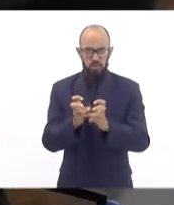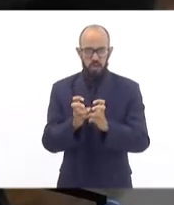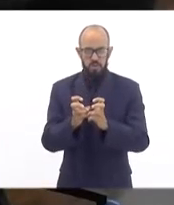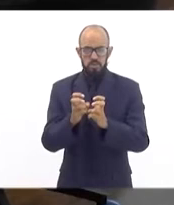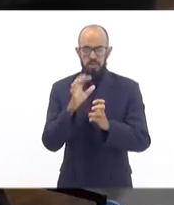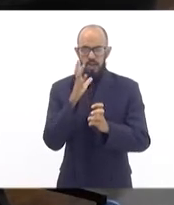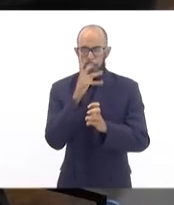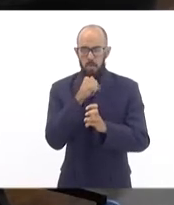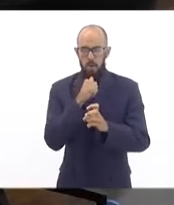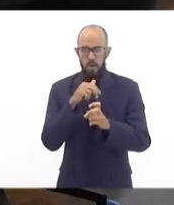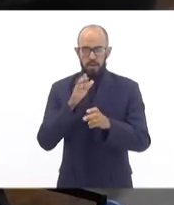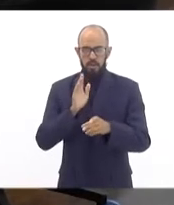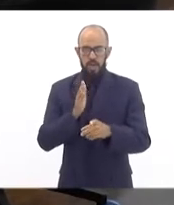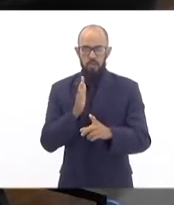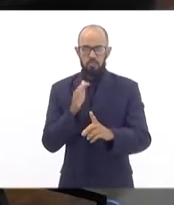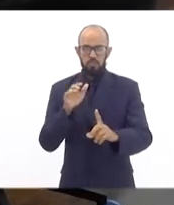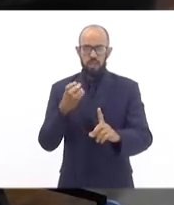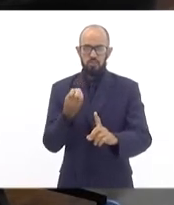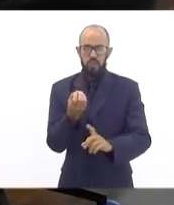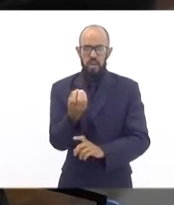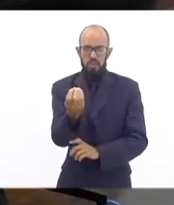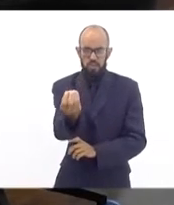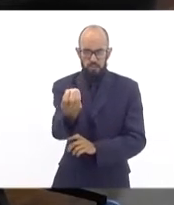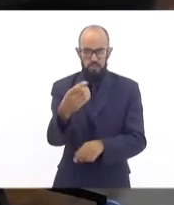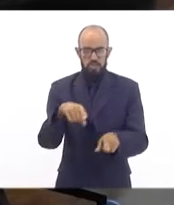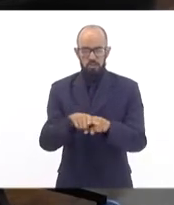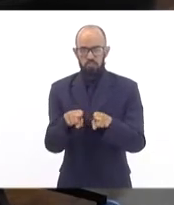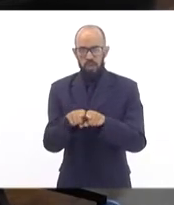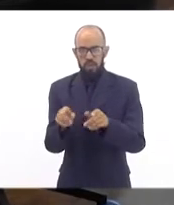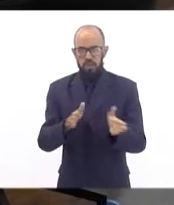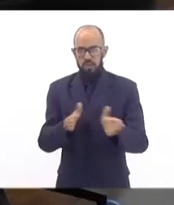viagens, acessibilidade das estações,